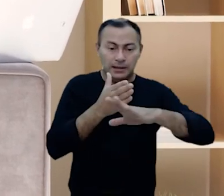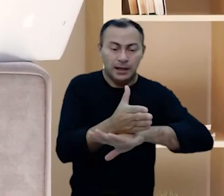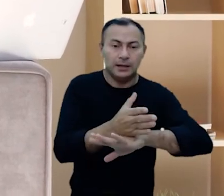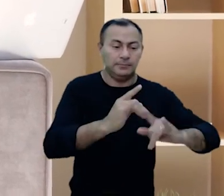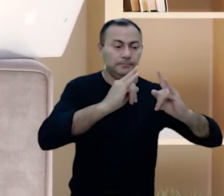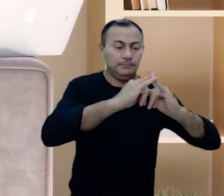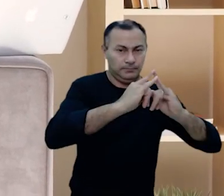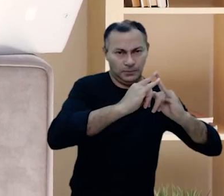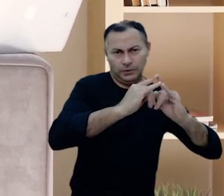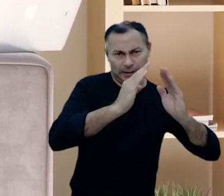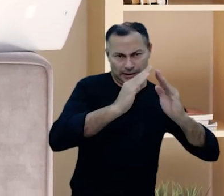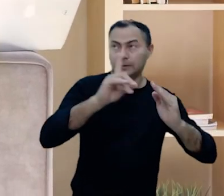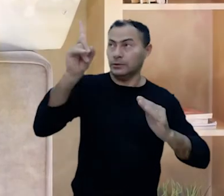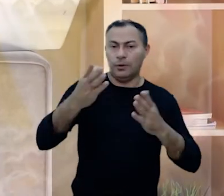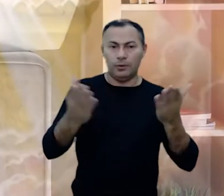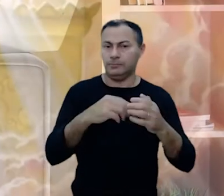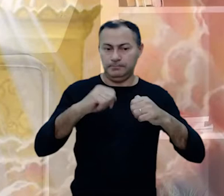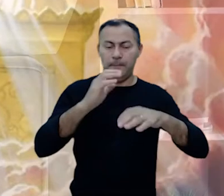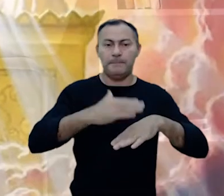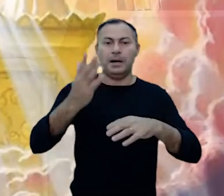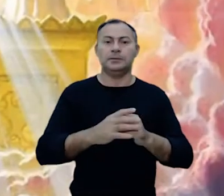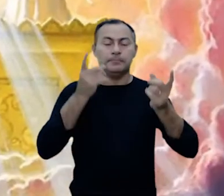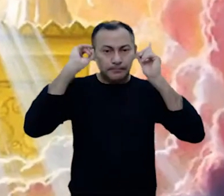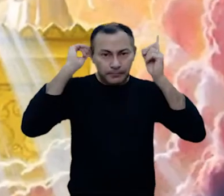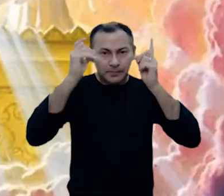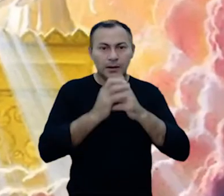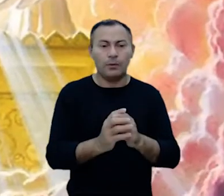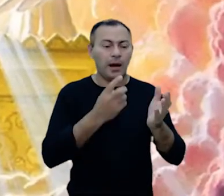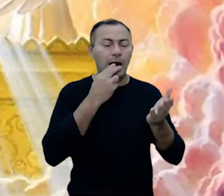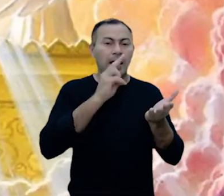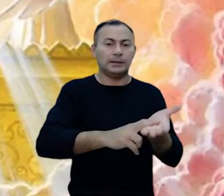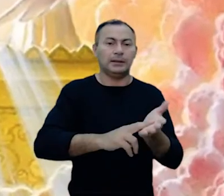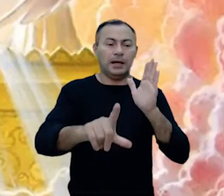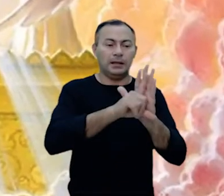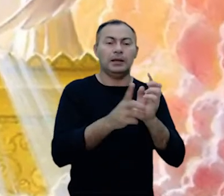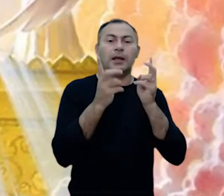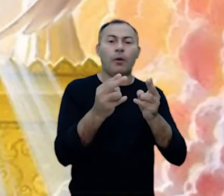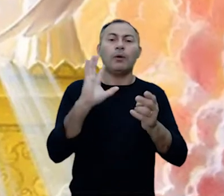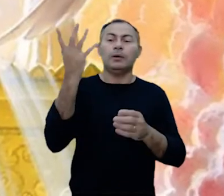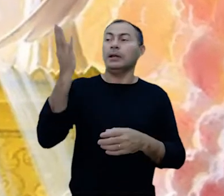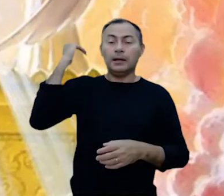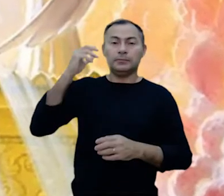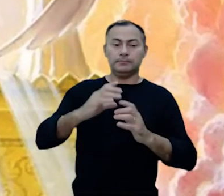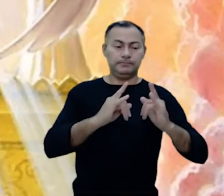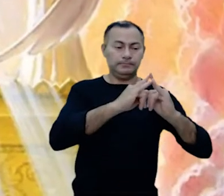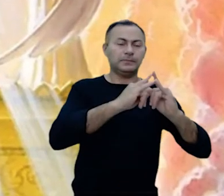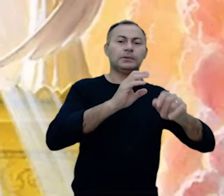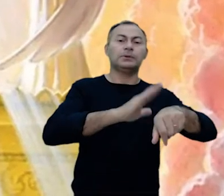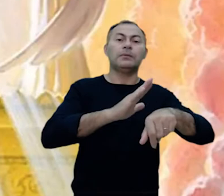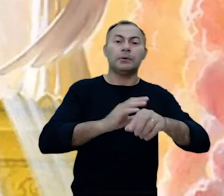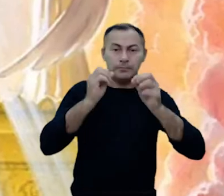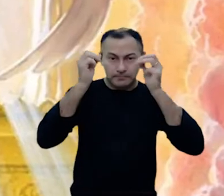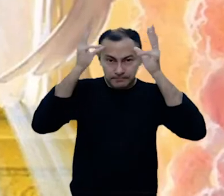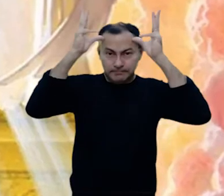se você entrar no tabernáculo hoje você não precisa mais se preocupar com a carta da lei como acontecia lá no tabernáculo